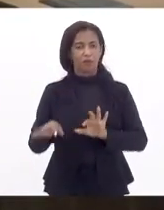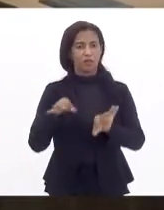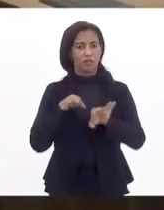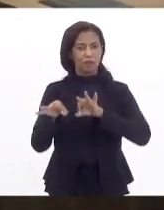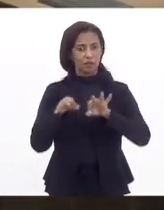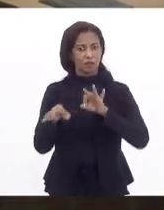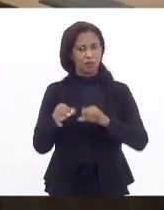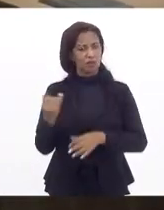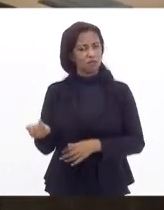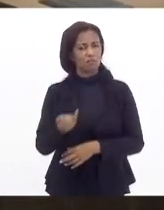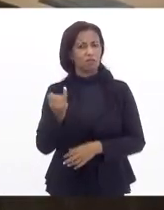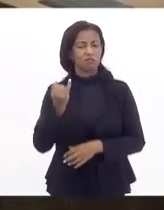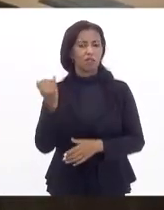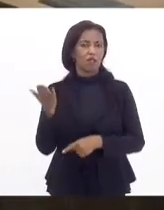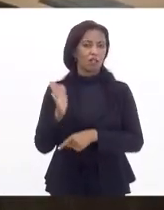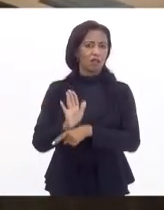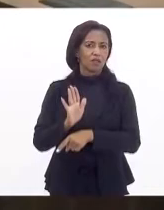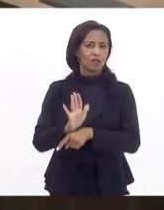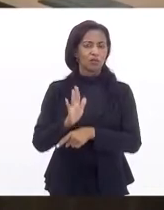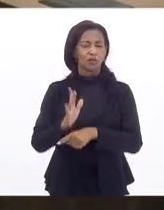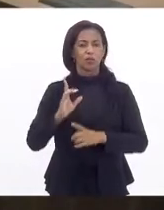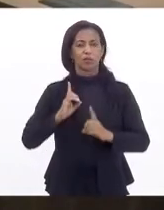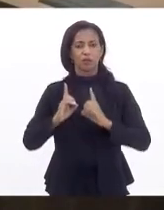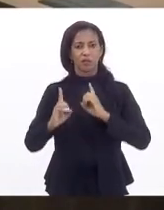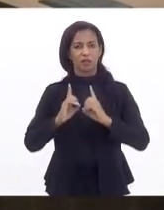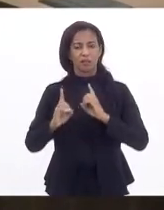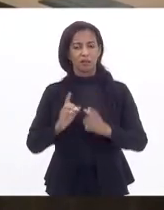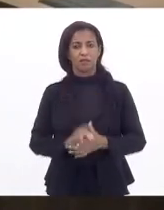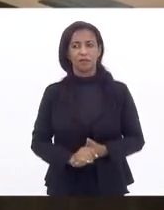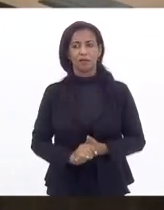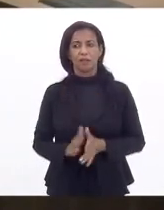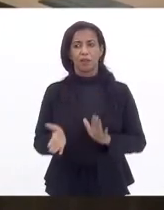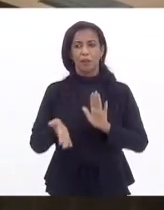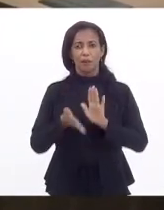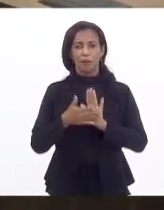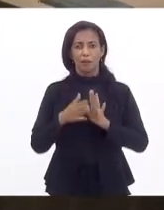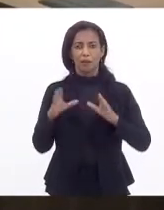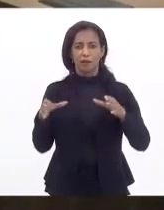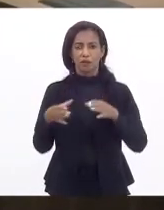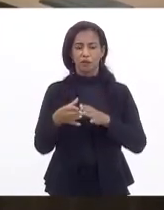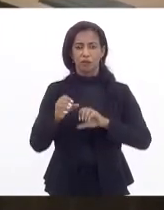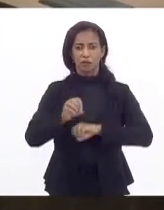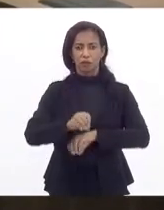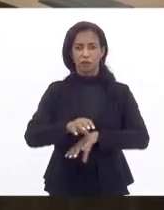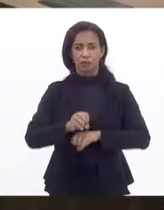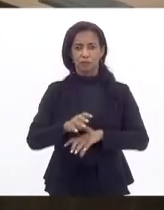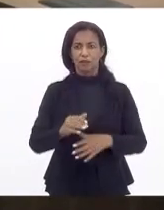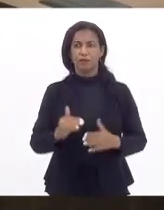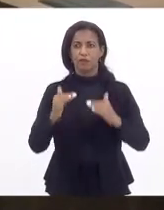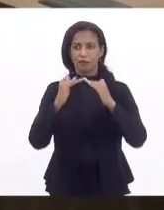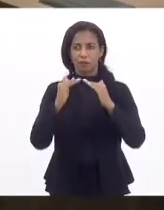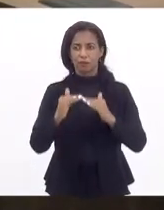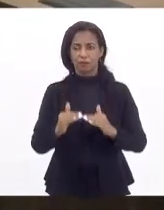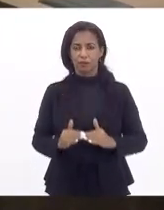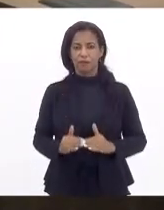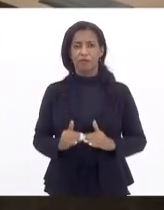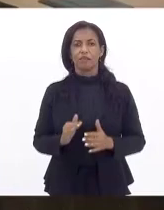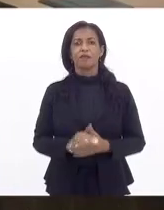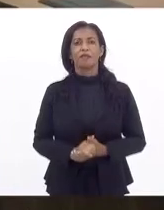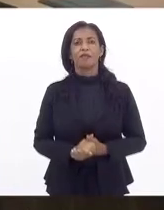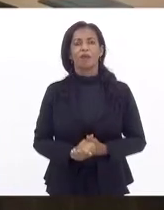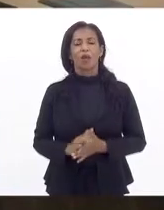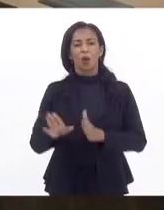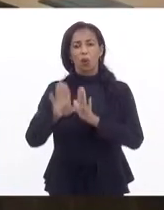projeto pertinente que contribui com esse debate. Então, o parecer da Comissão de Educação é favorável